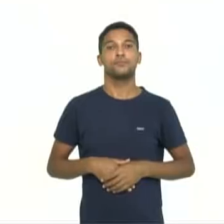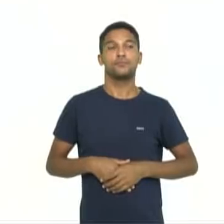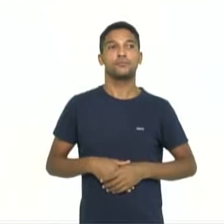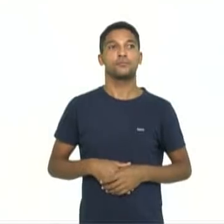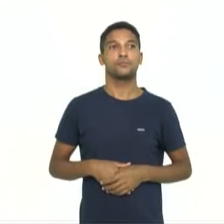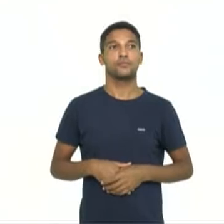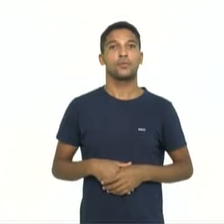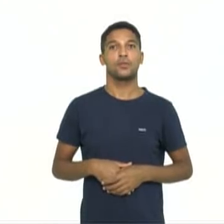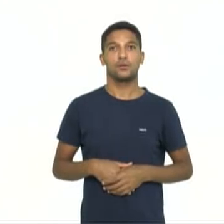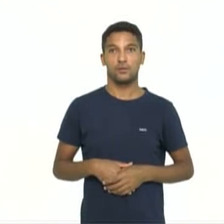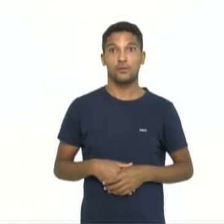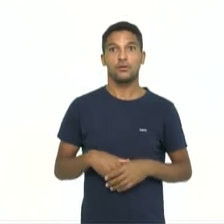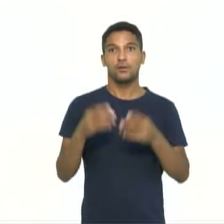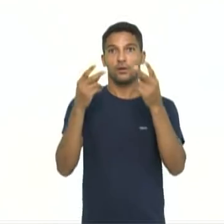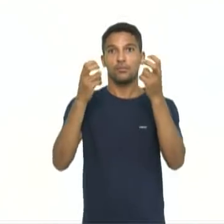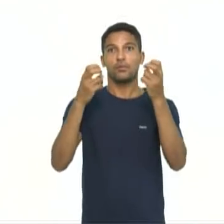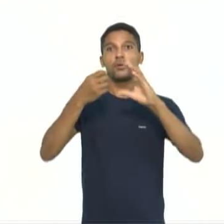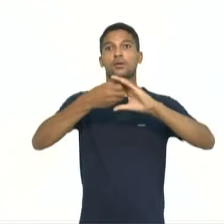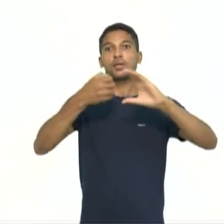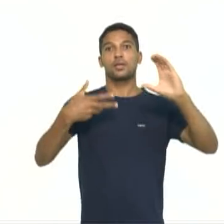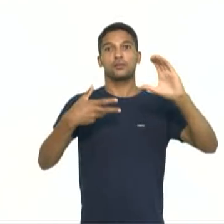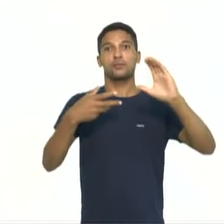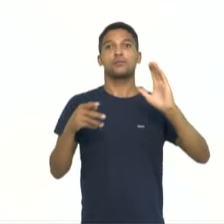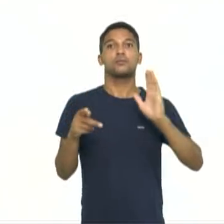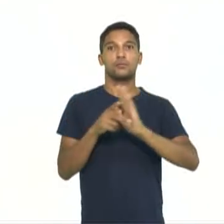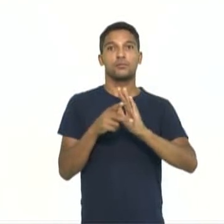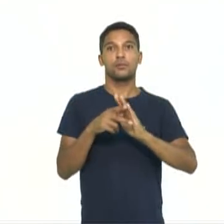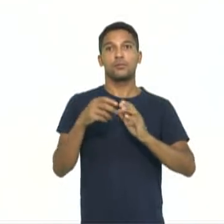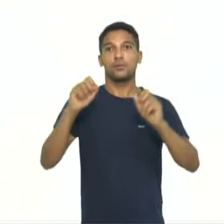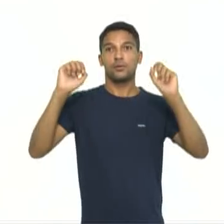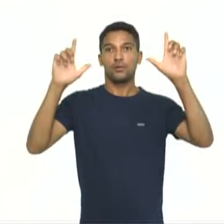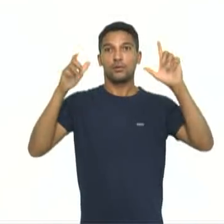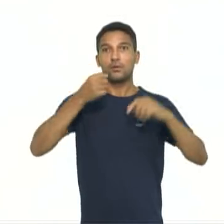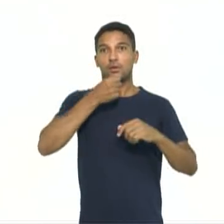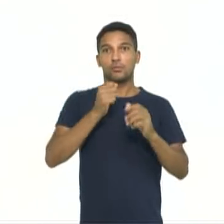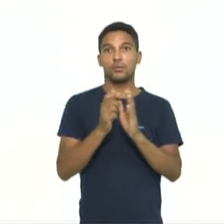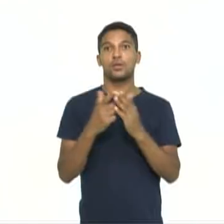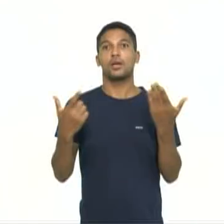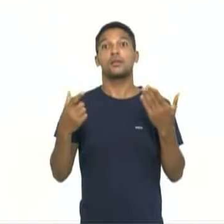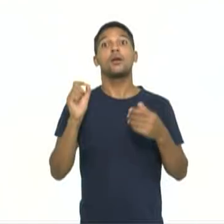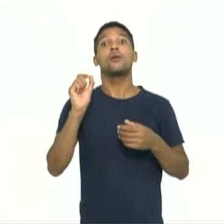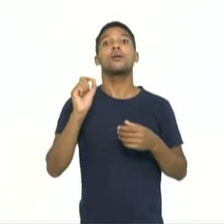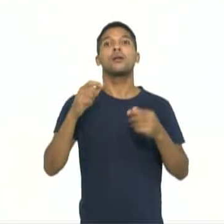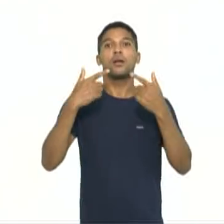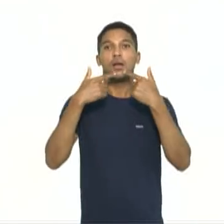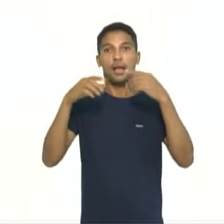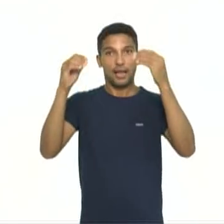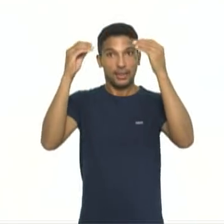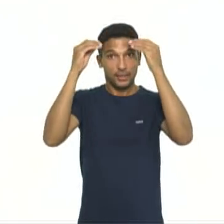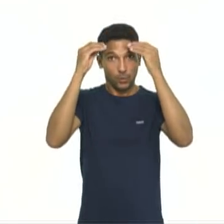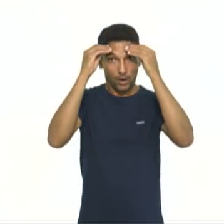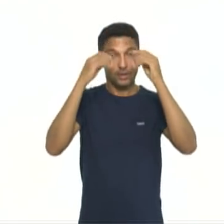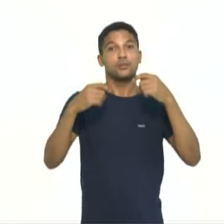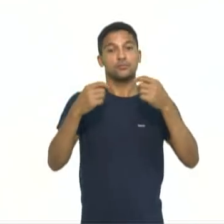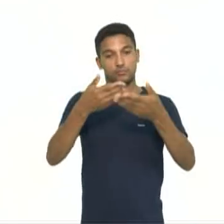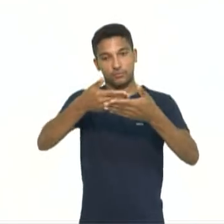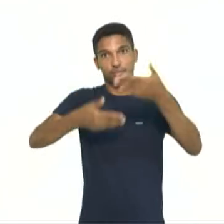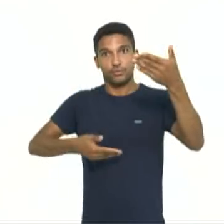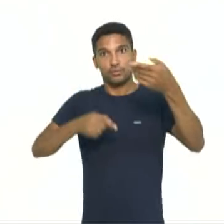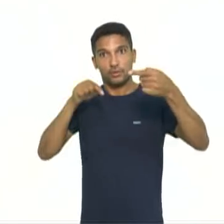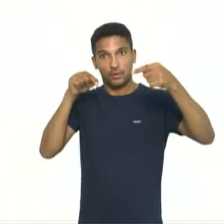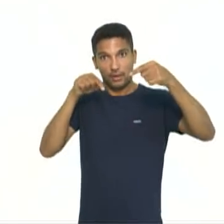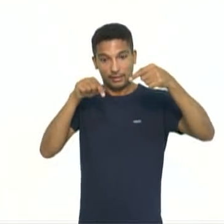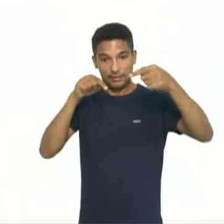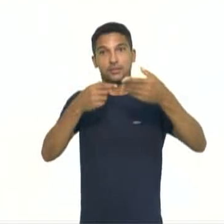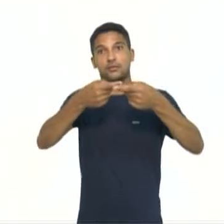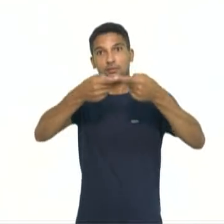Então, observem lá. As características recorrentes em reportagens são a linguagem. A linguagem, então, deverá ser clara, culta, né,